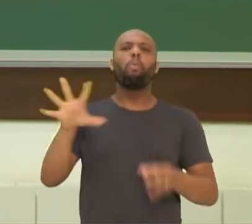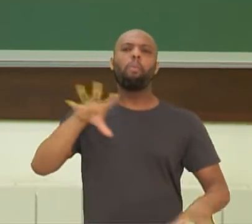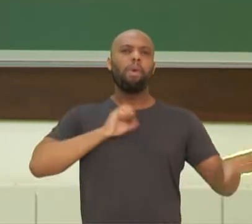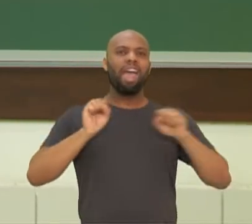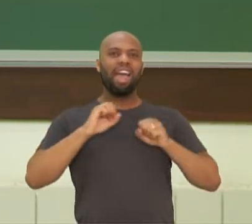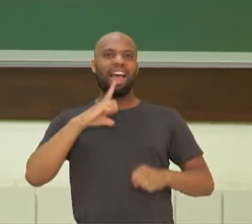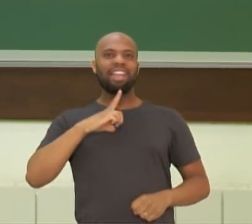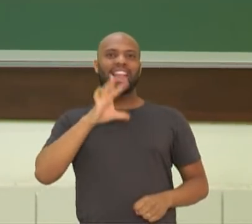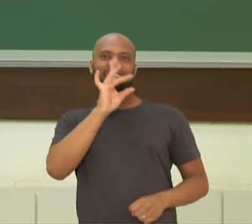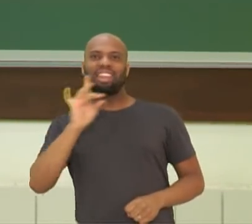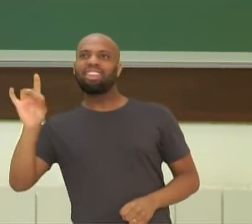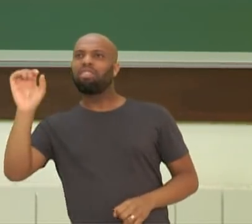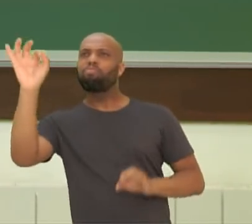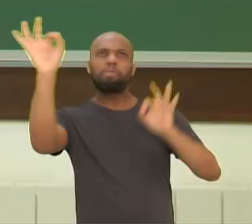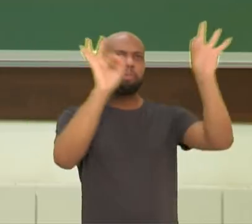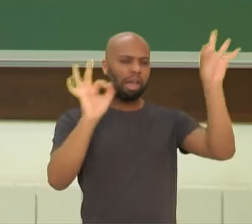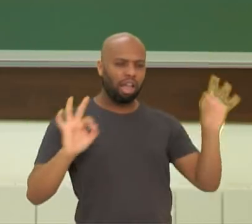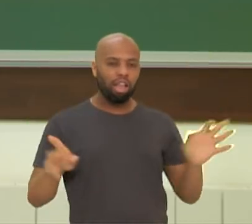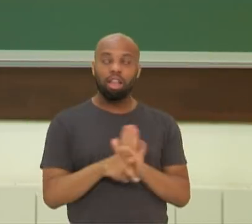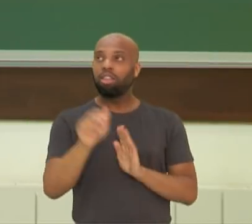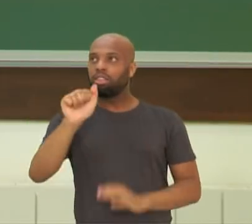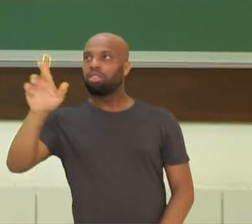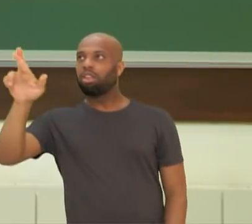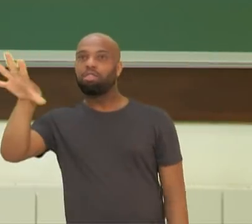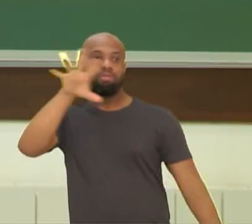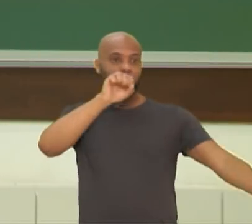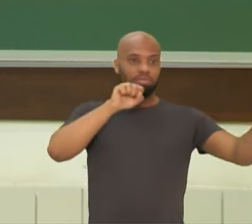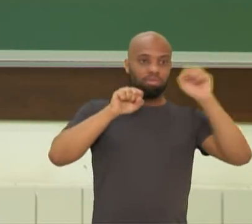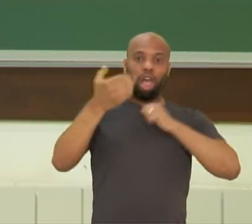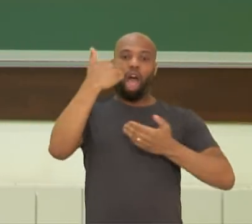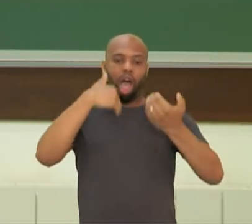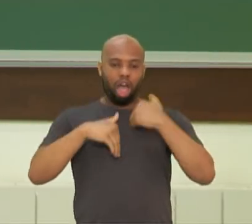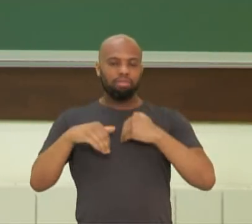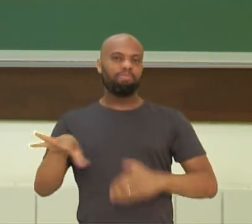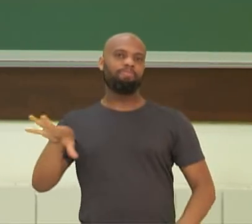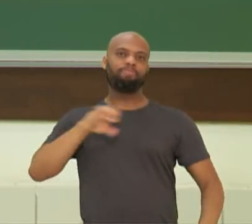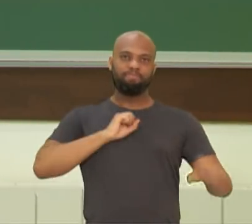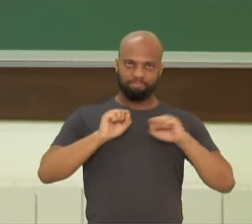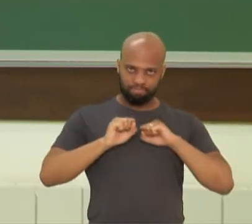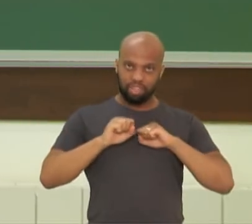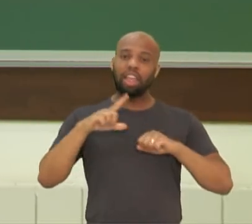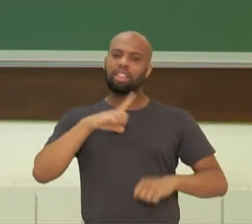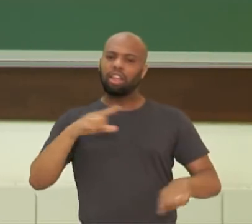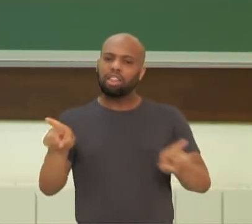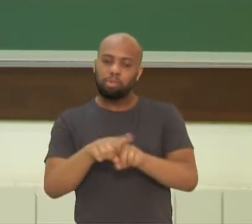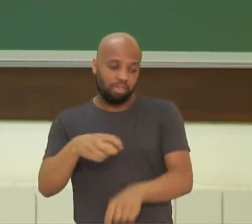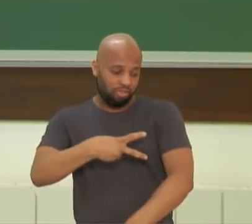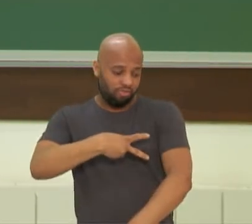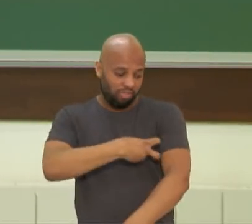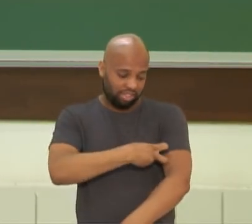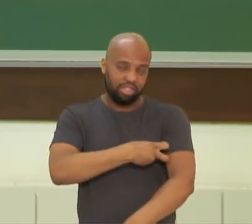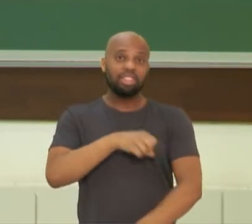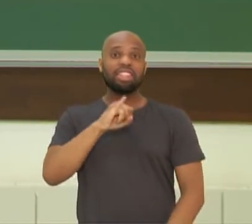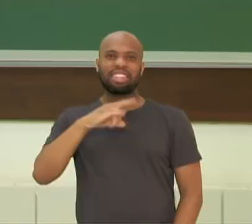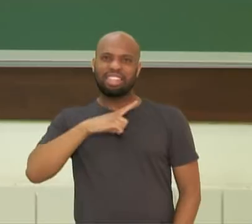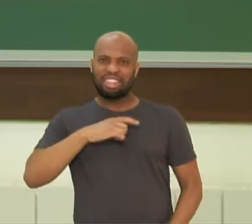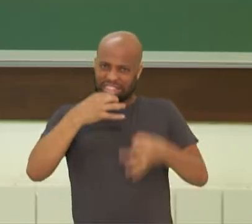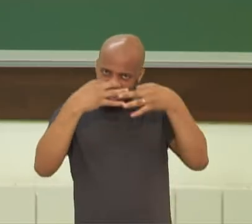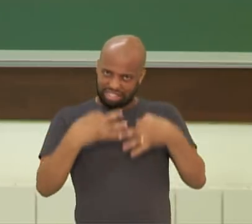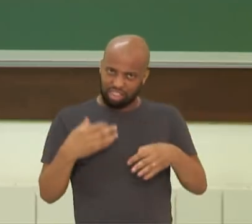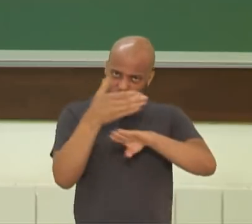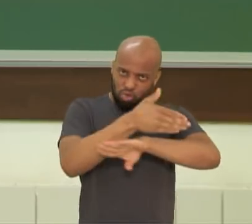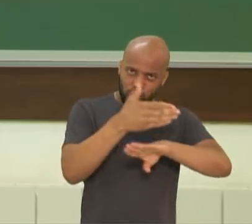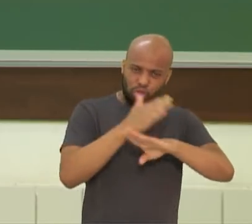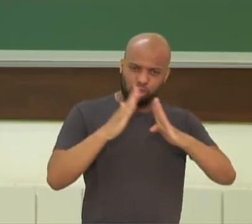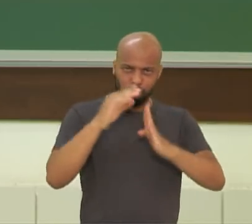ar. Importante lembrar que existe a vacinação, tá? Então, quem está com a carteirinha em dia está livre de